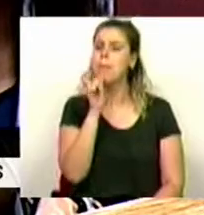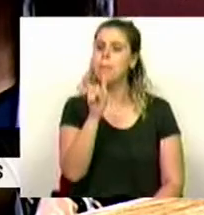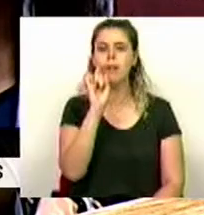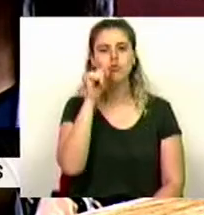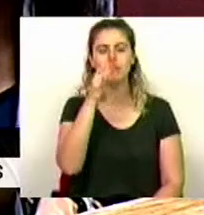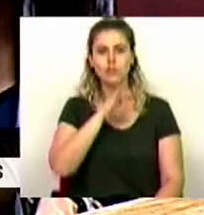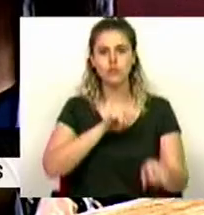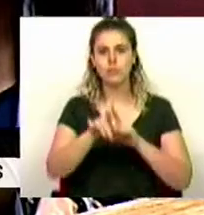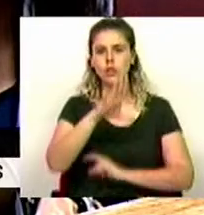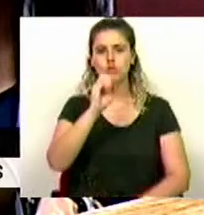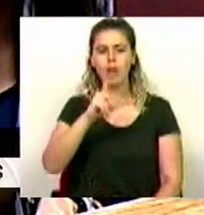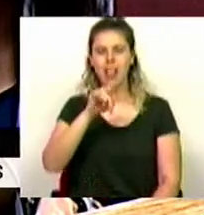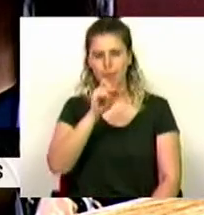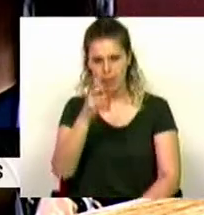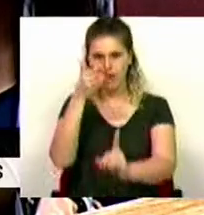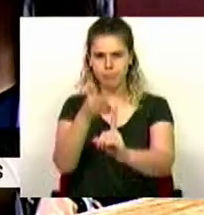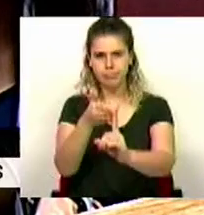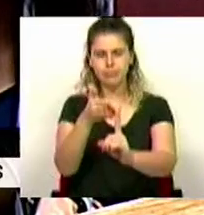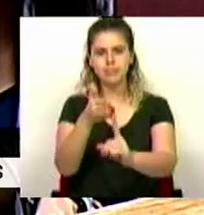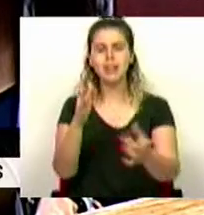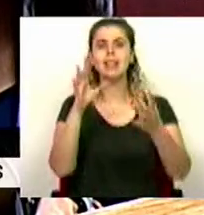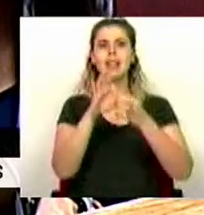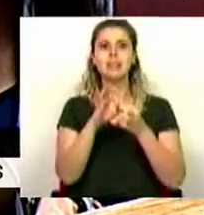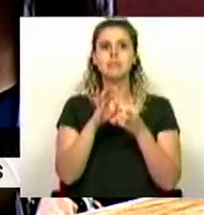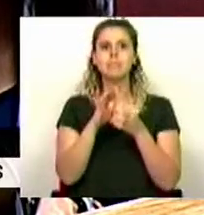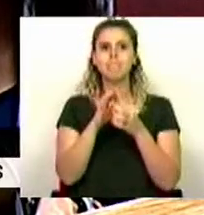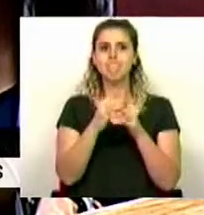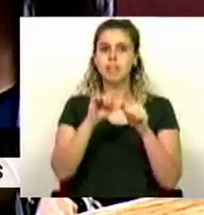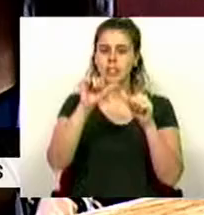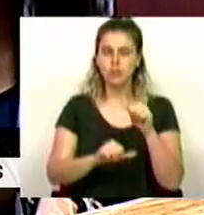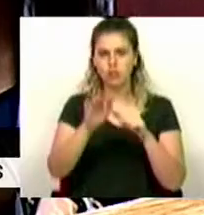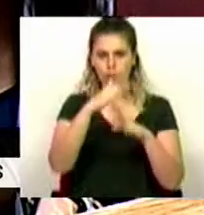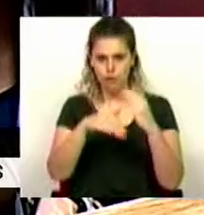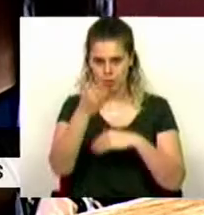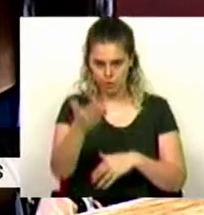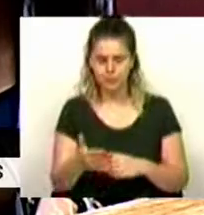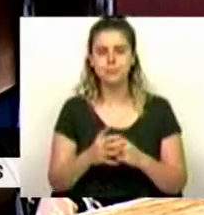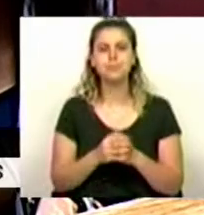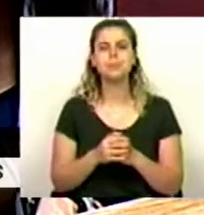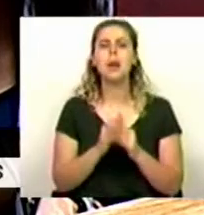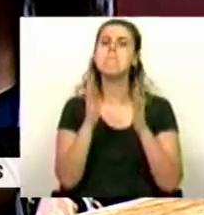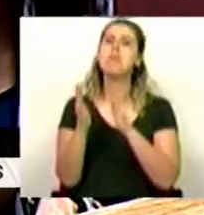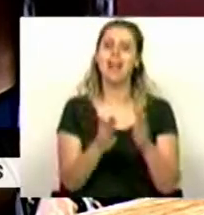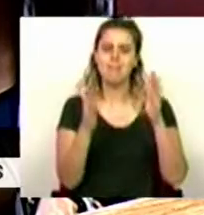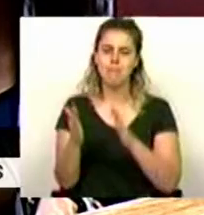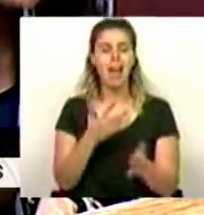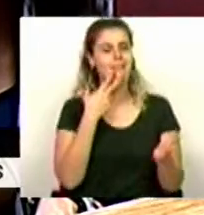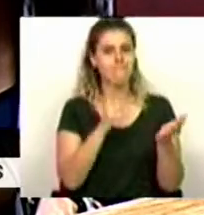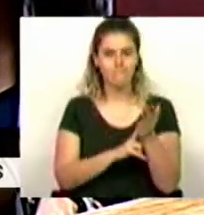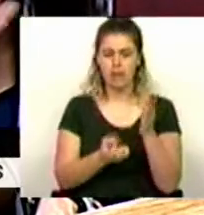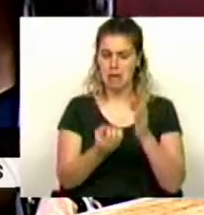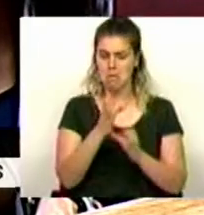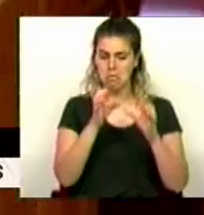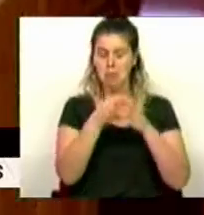palavra ao Sr. Deputado João Almeida sobre a intervenção que fez. Vamos por partes. É verdade, foi criada